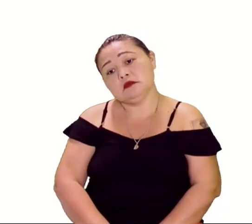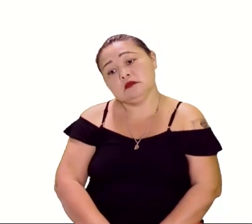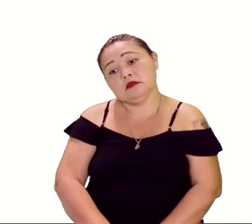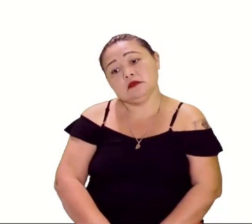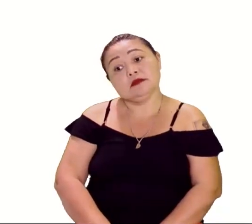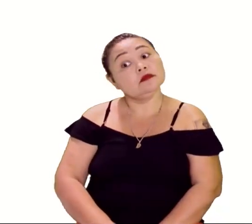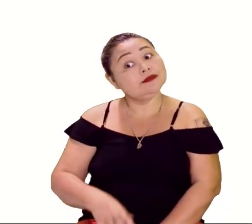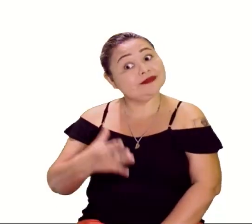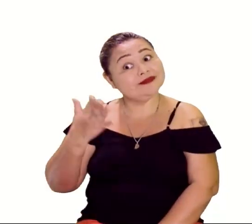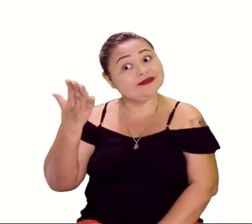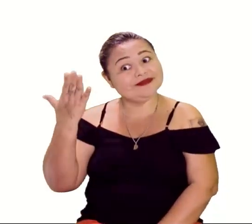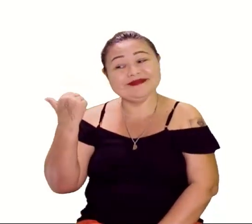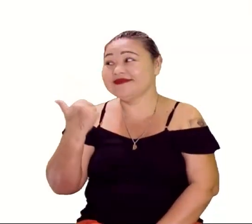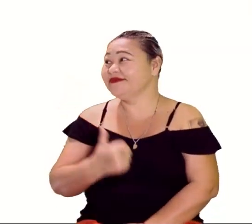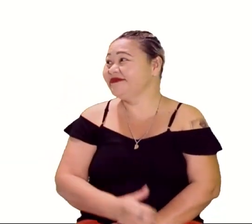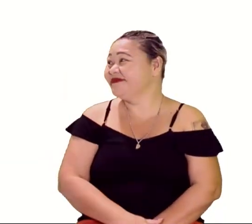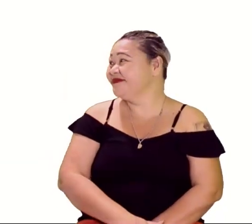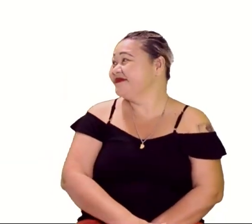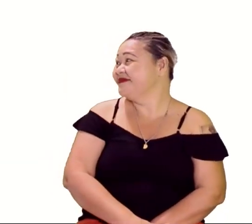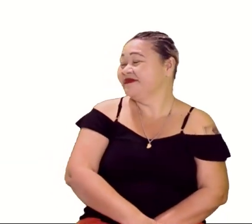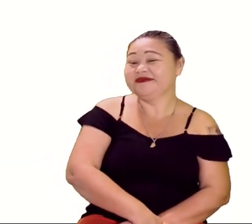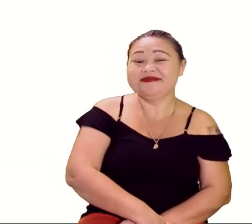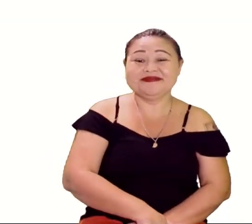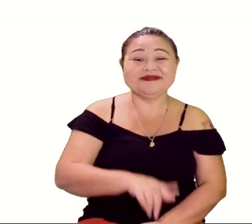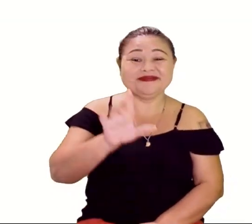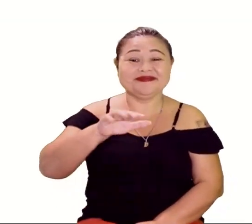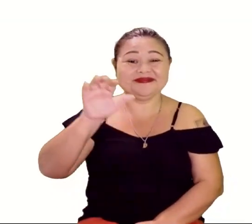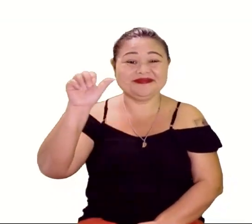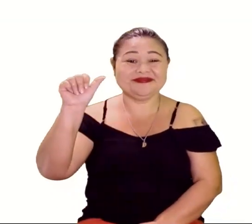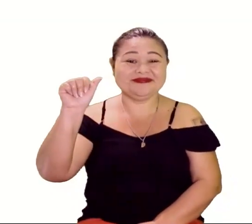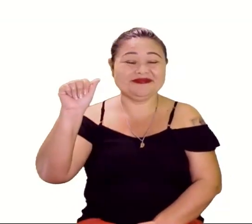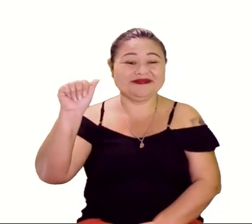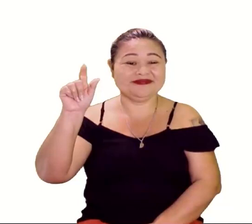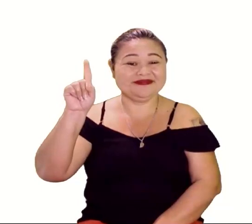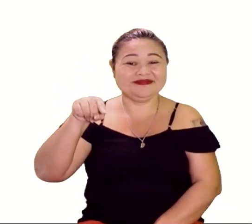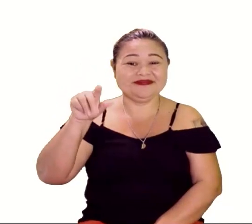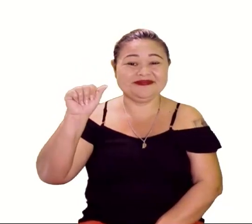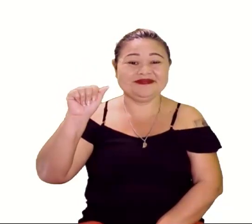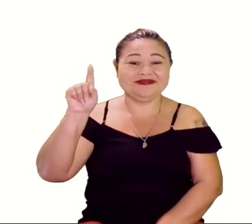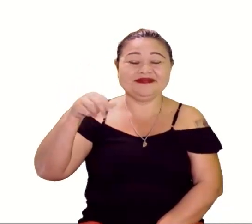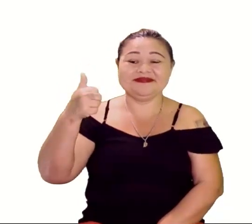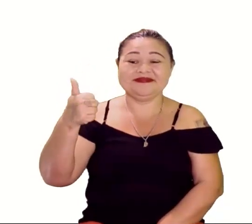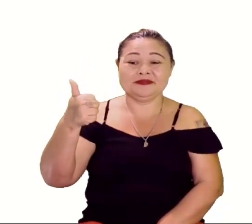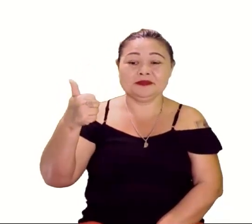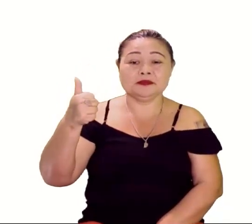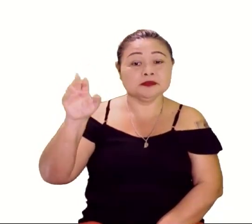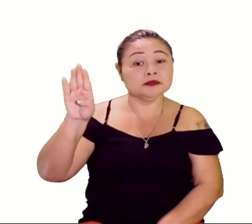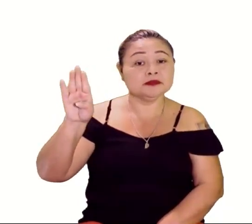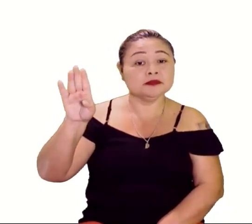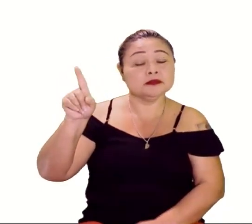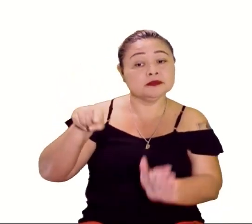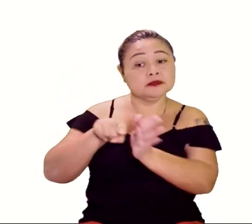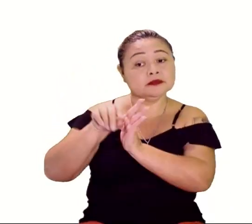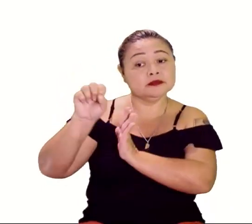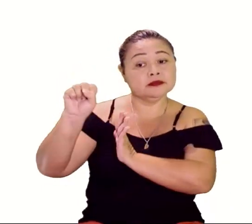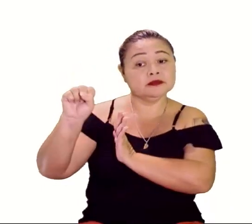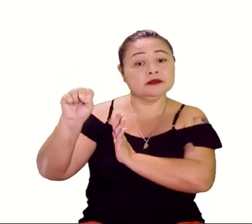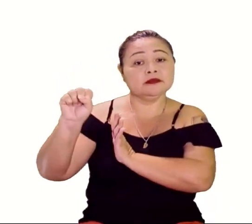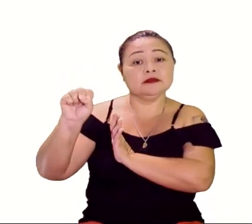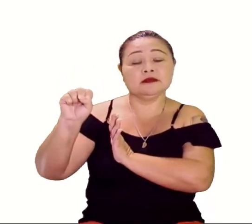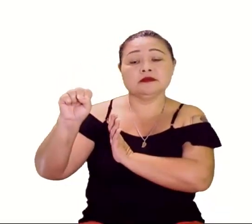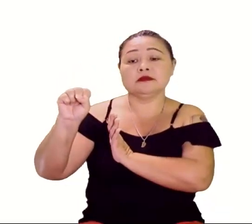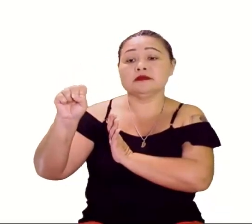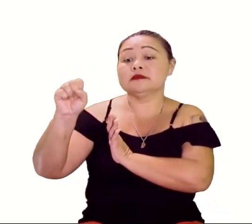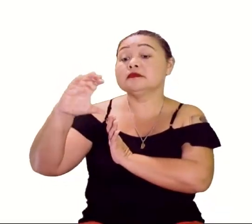Vamos? Vamos. Quem é o A? Quem é o A? O A é 1. O A é 1. Quem é o B? O B é